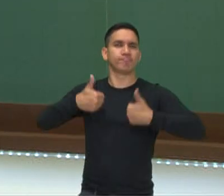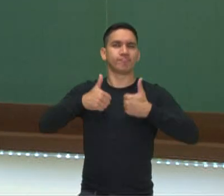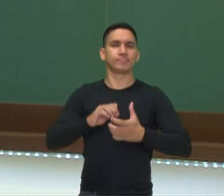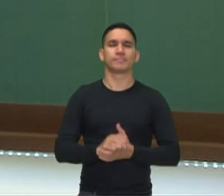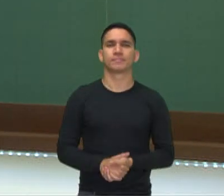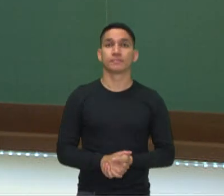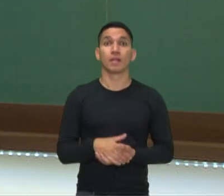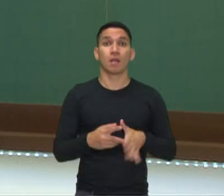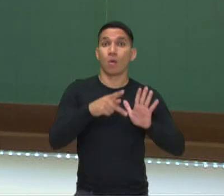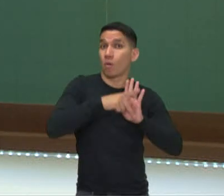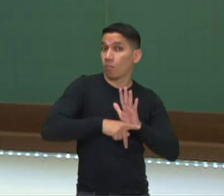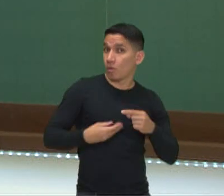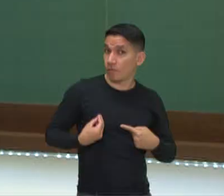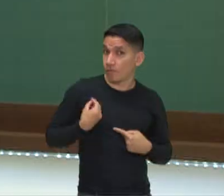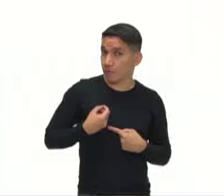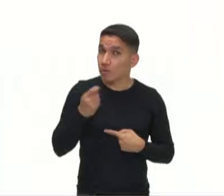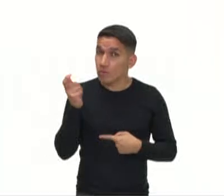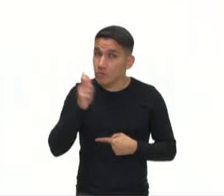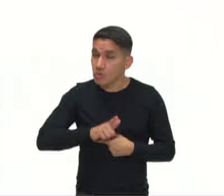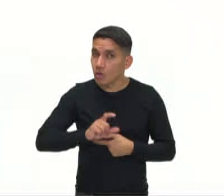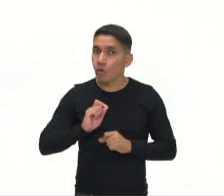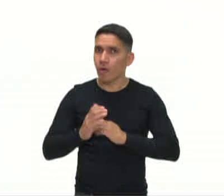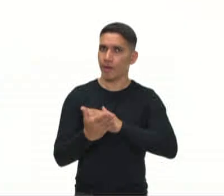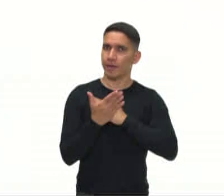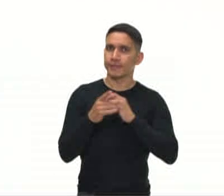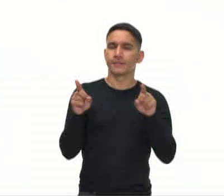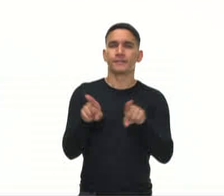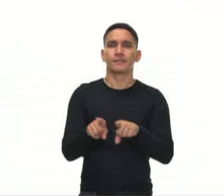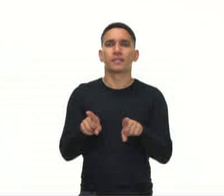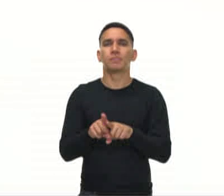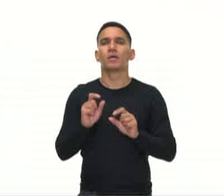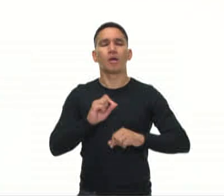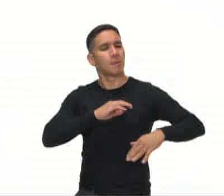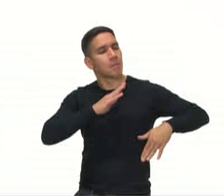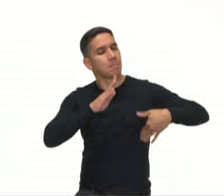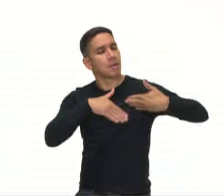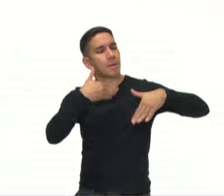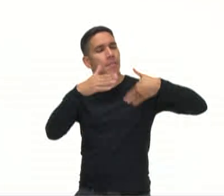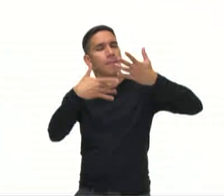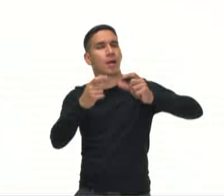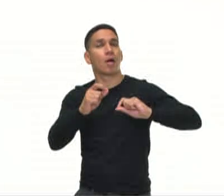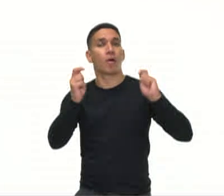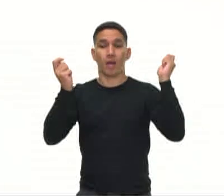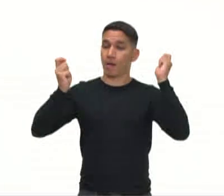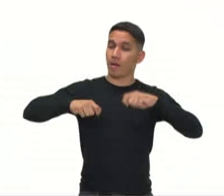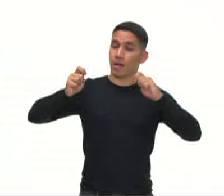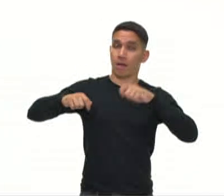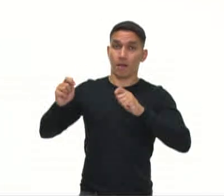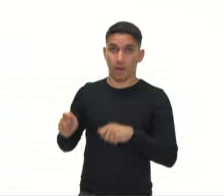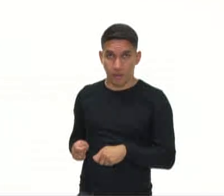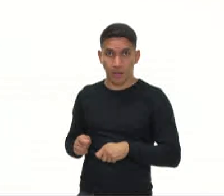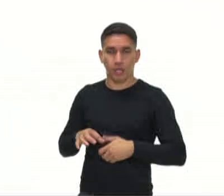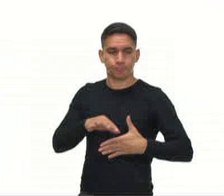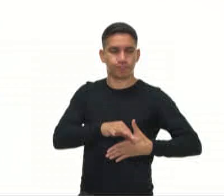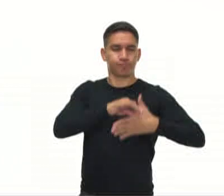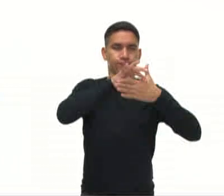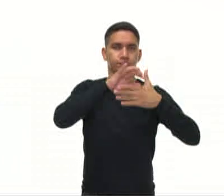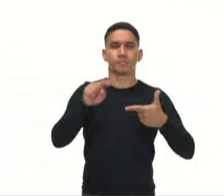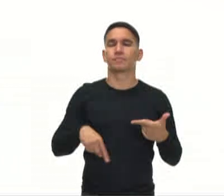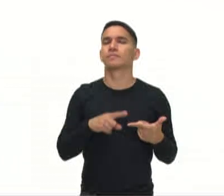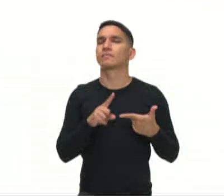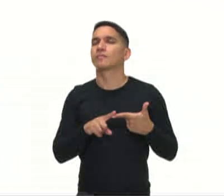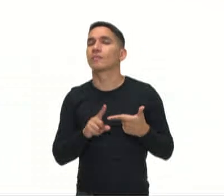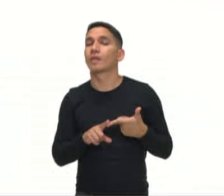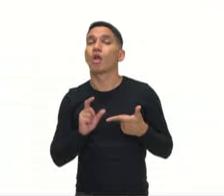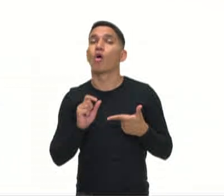Projeto de vida pode nos ajudar também a desenvolver a capacidade de liderança, a